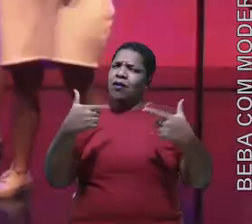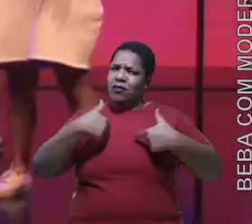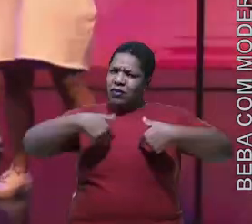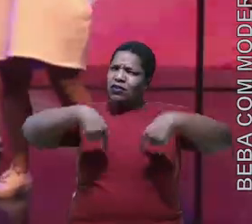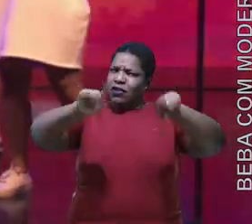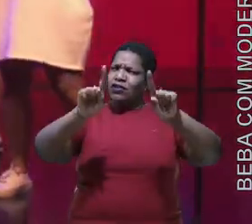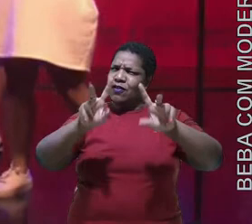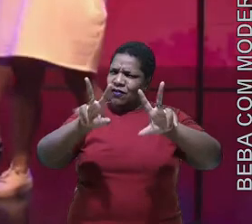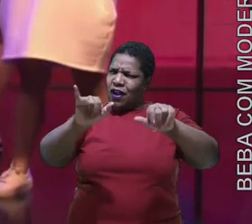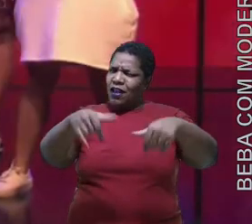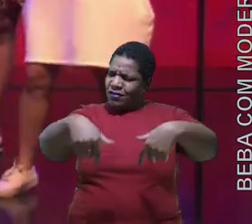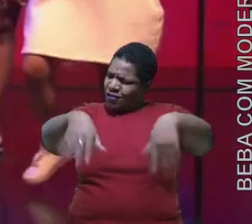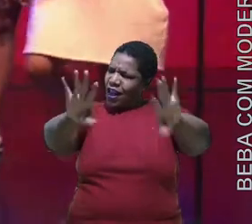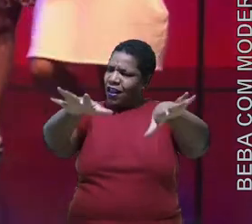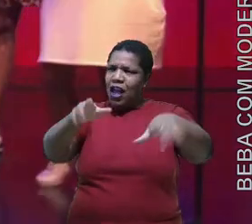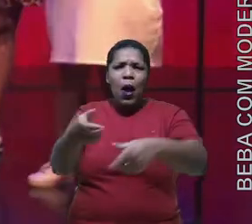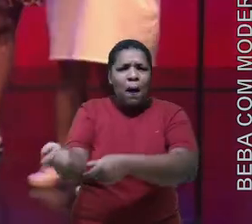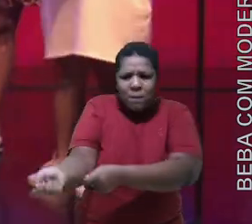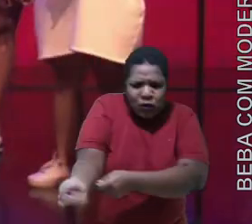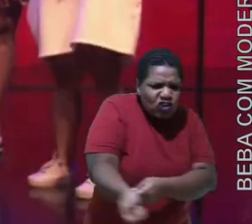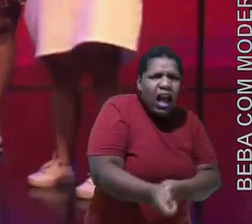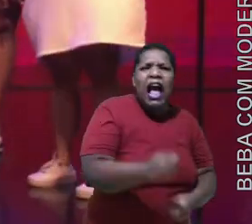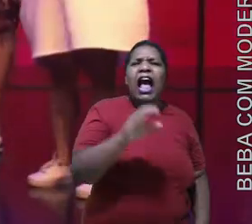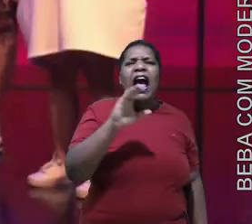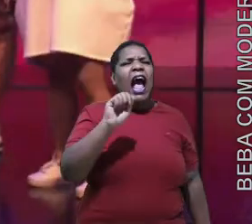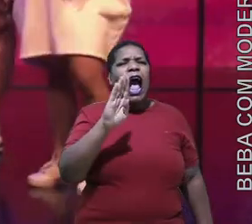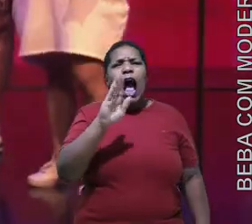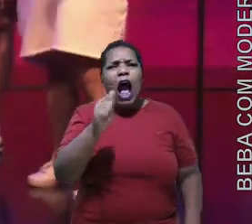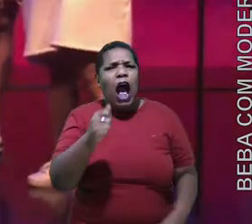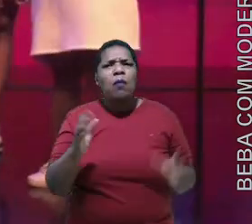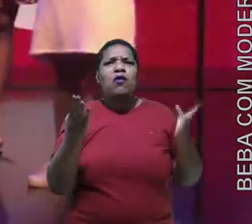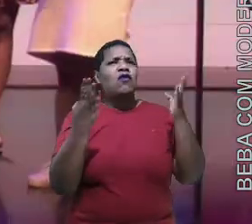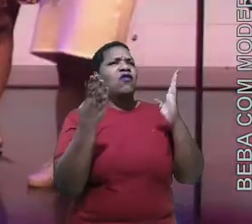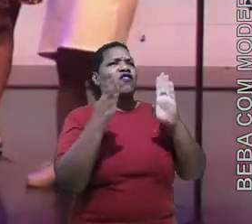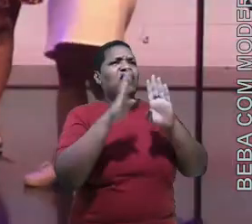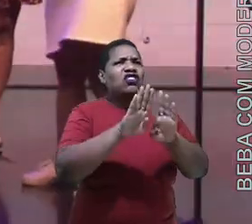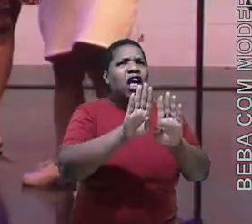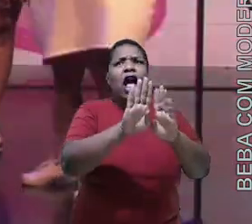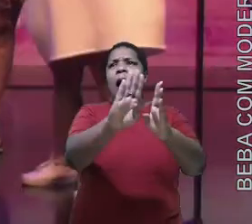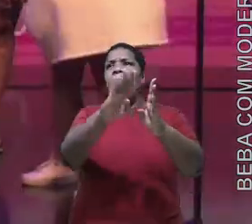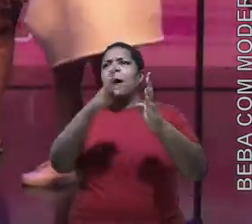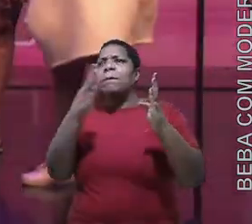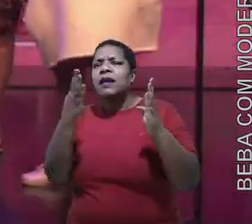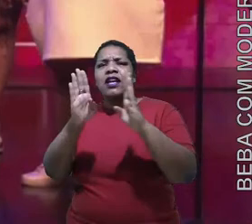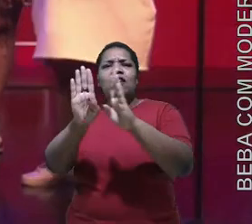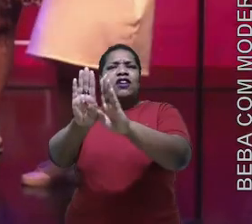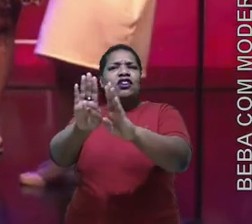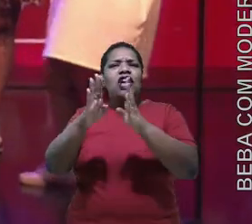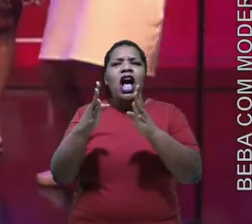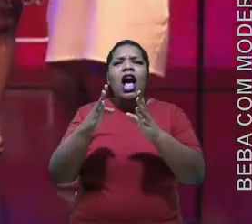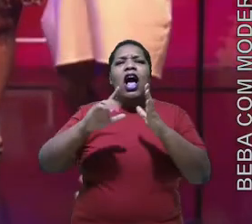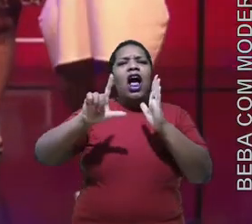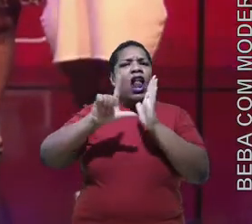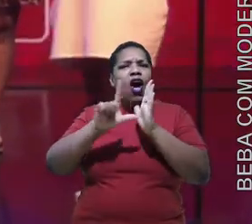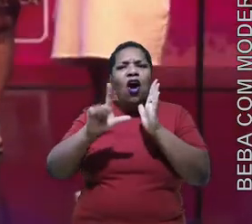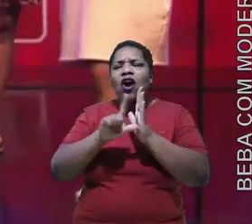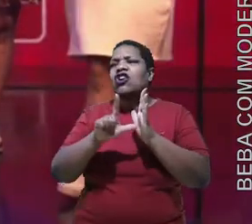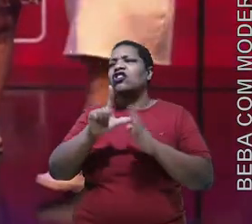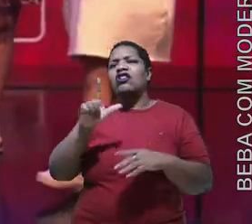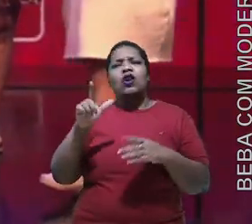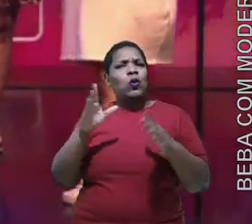vai mas não deixar o rabo puxa cabo fechar abrir e fechar a loja